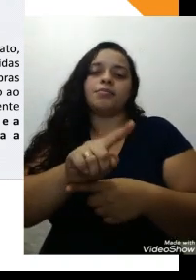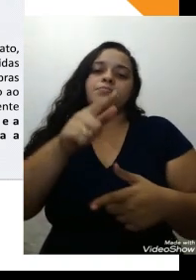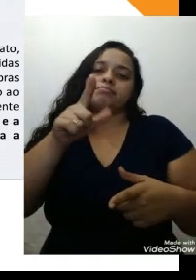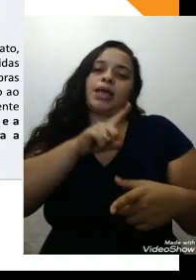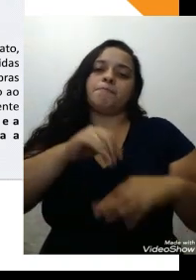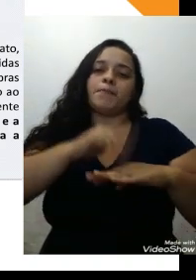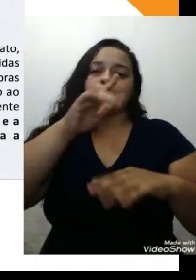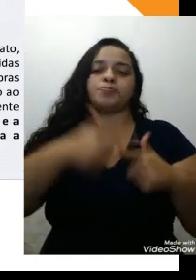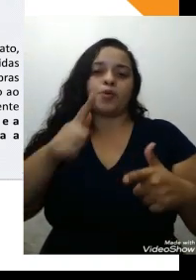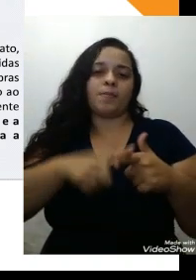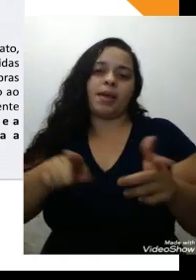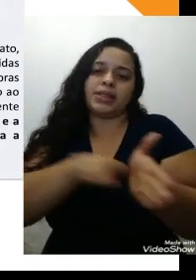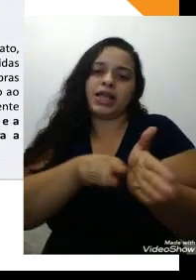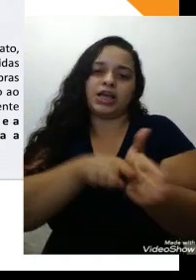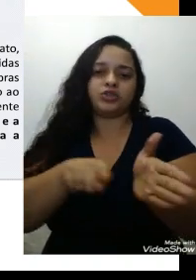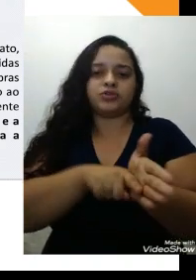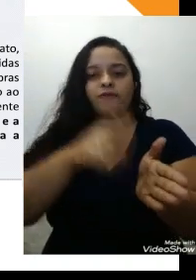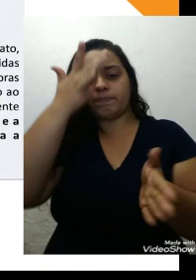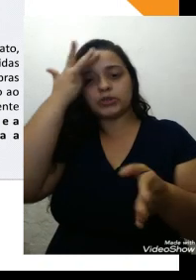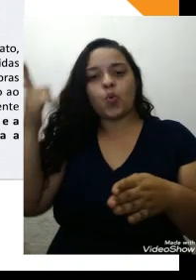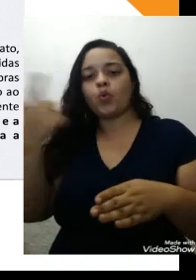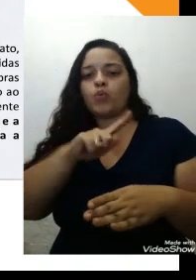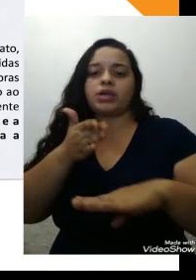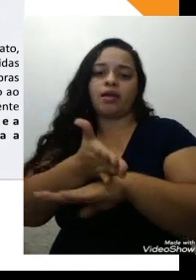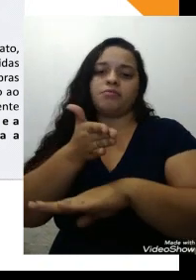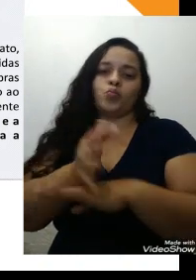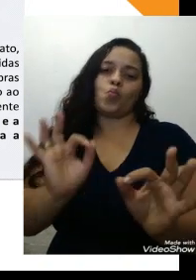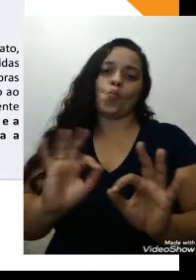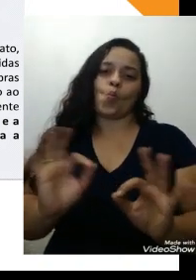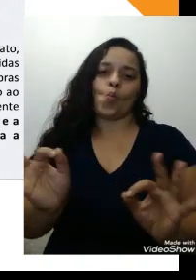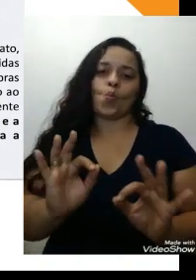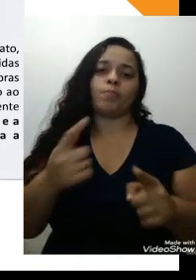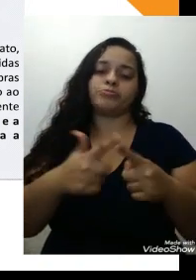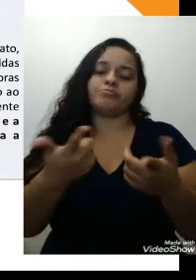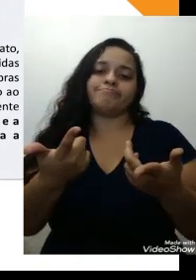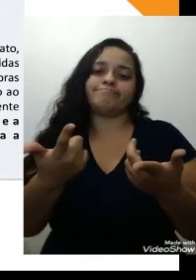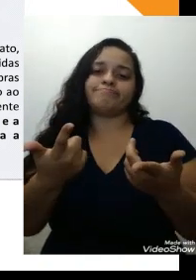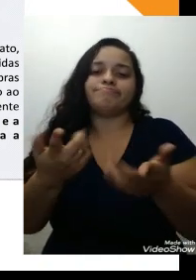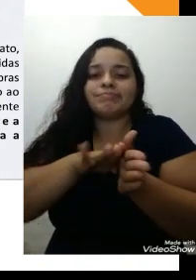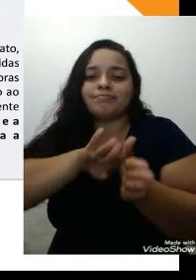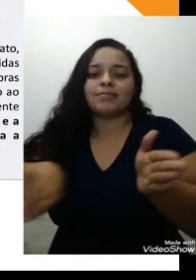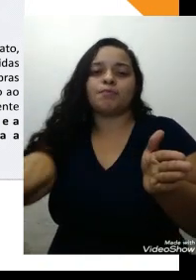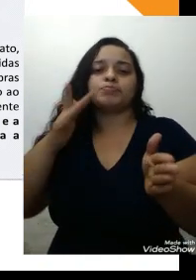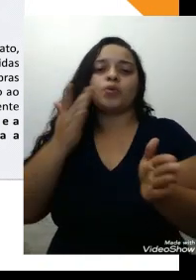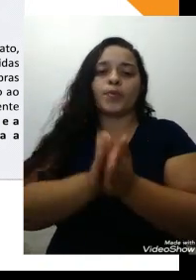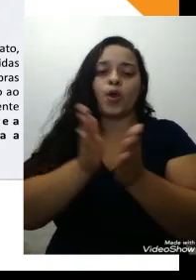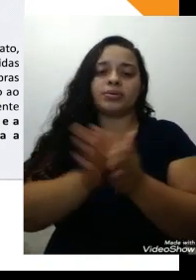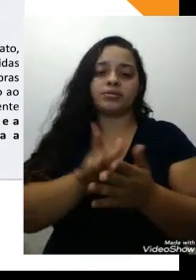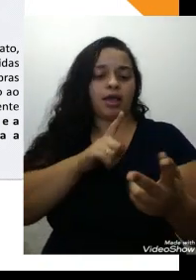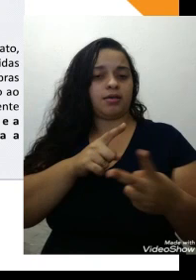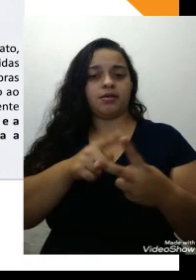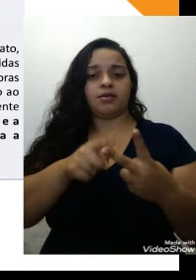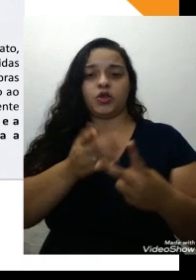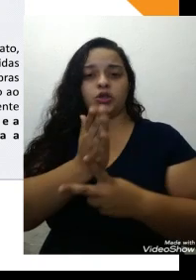desse cenário negativo. Galera, eu tenho aí uma tese explícita. Existem dois eixos principais